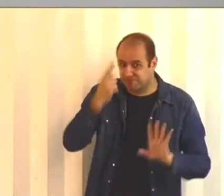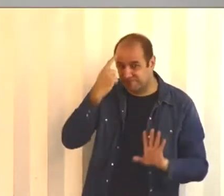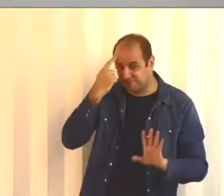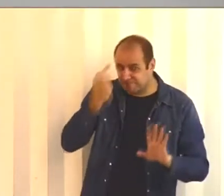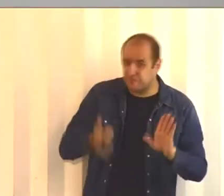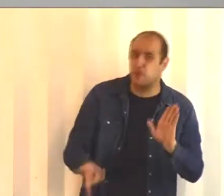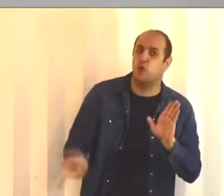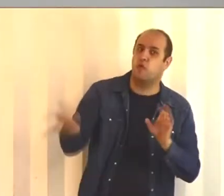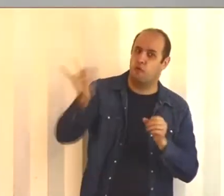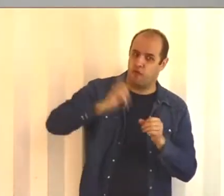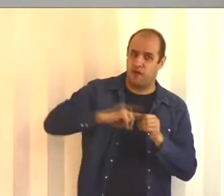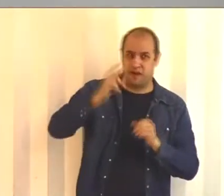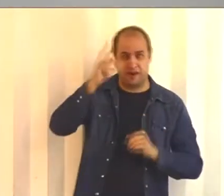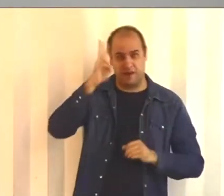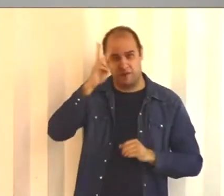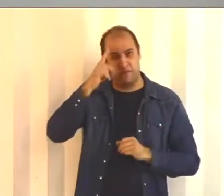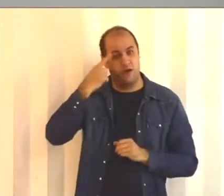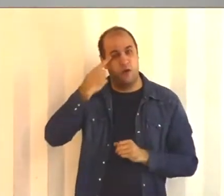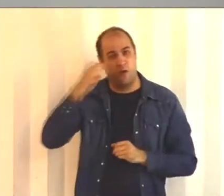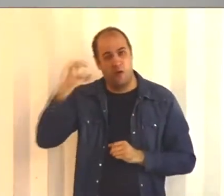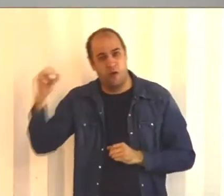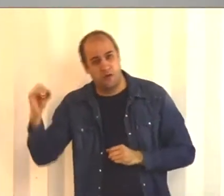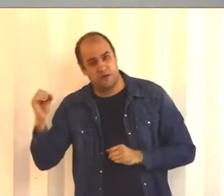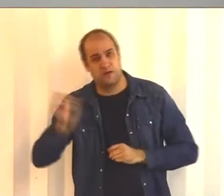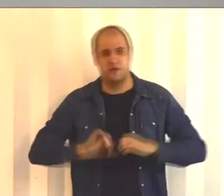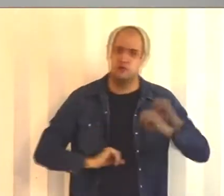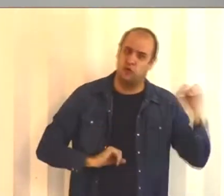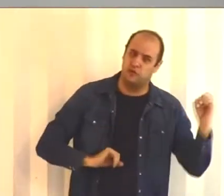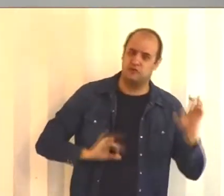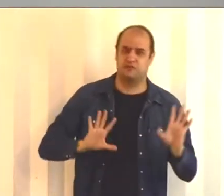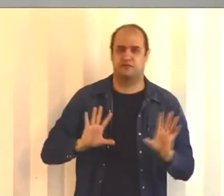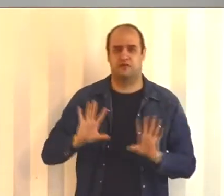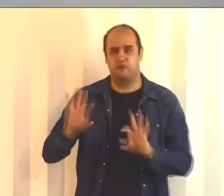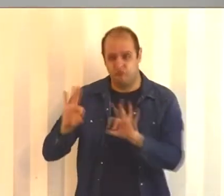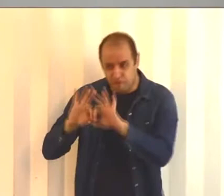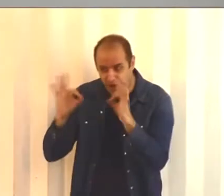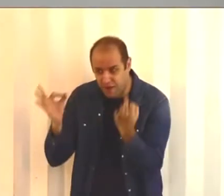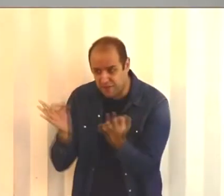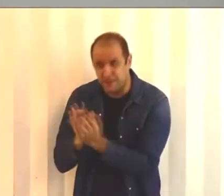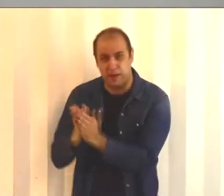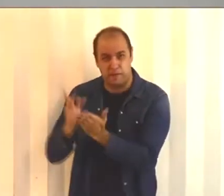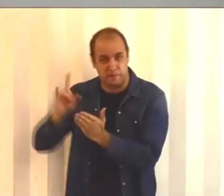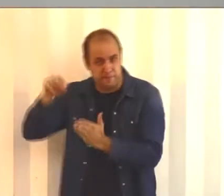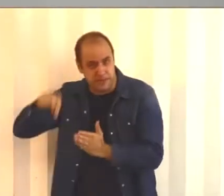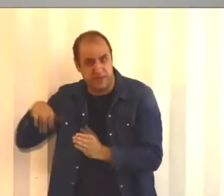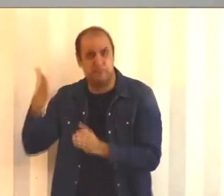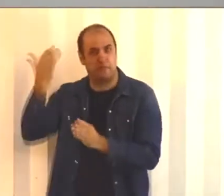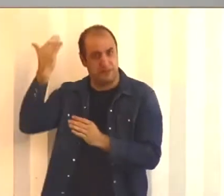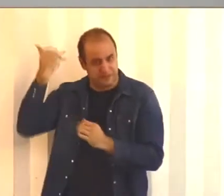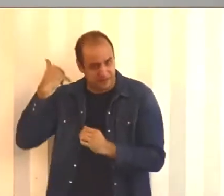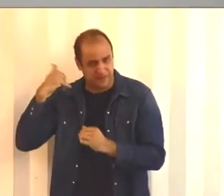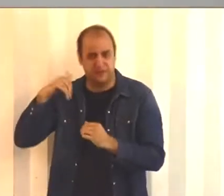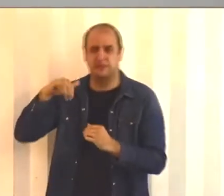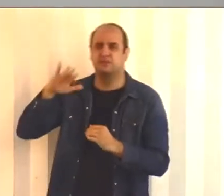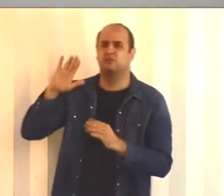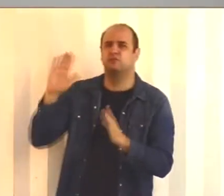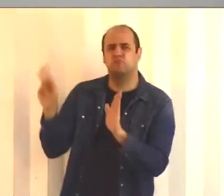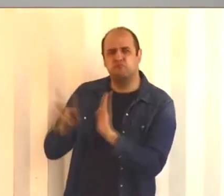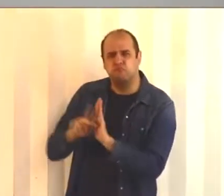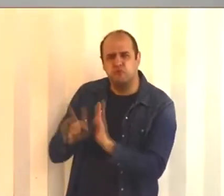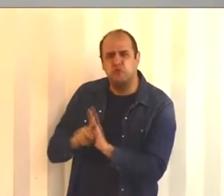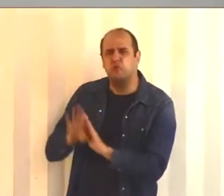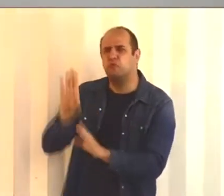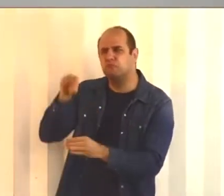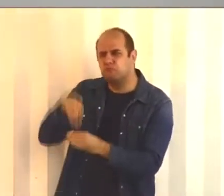à relação Oriente e Ocidente. Quase todas as famílias orientais, as famílias bíblicas, as famílias próximas da palavra, as famílias